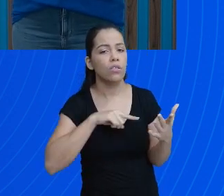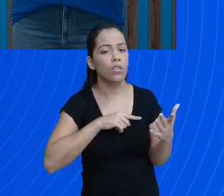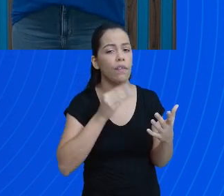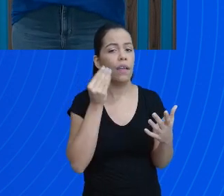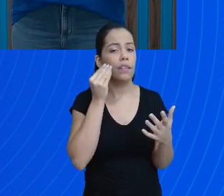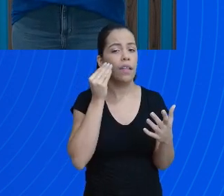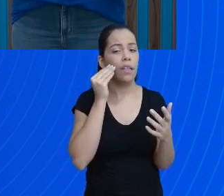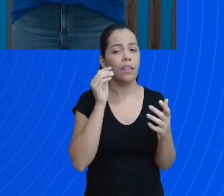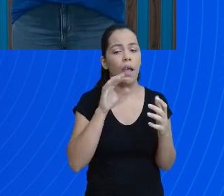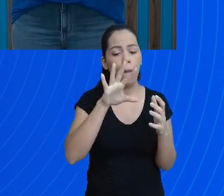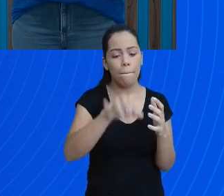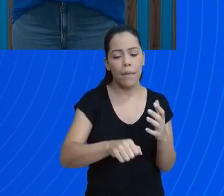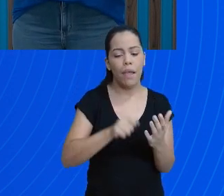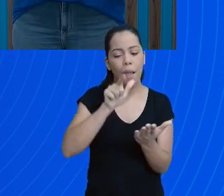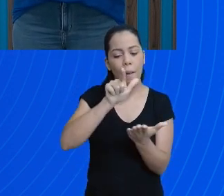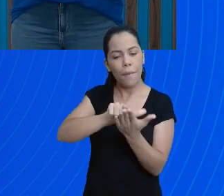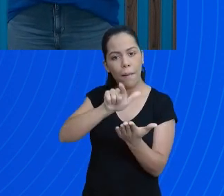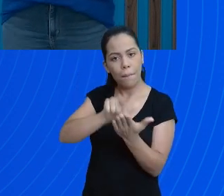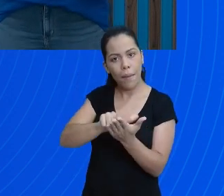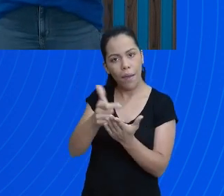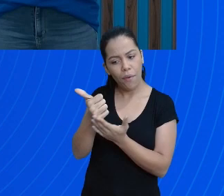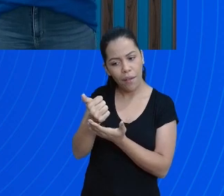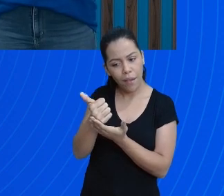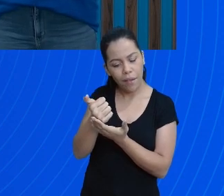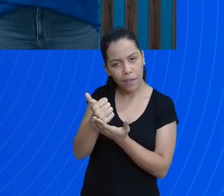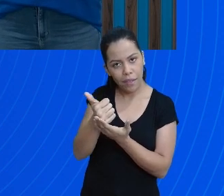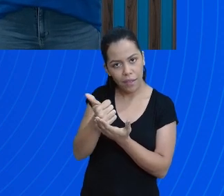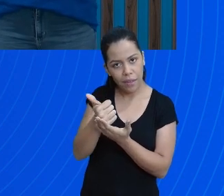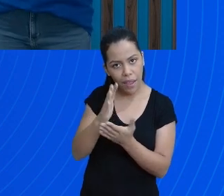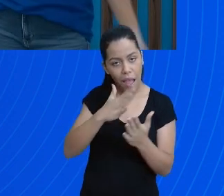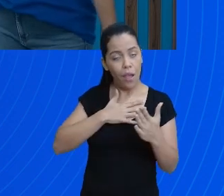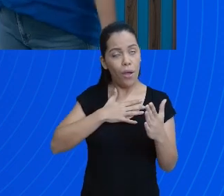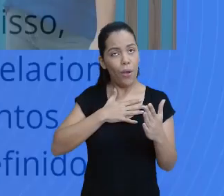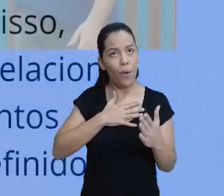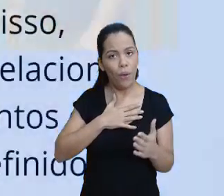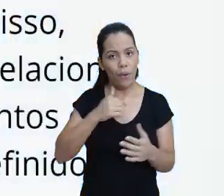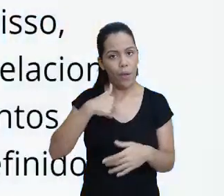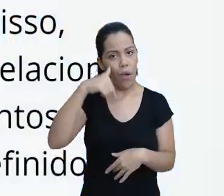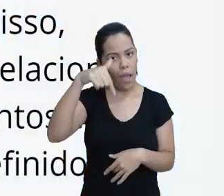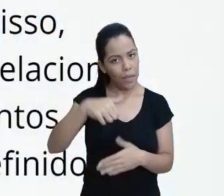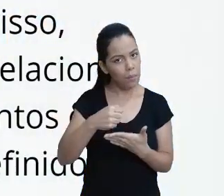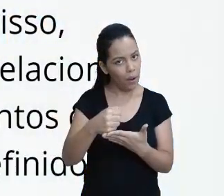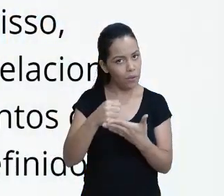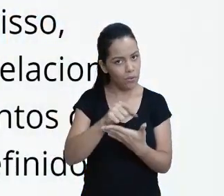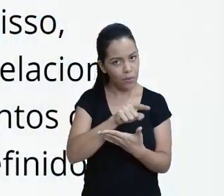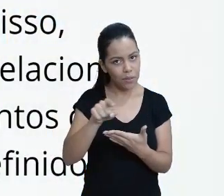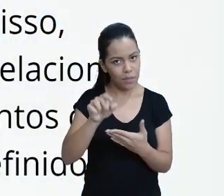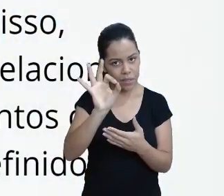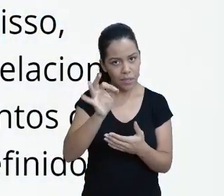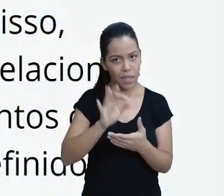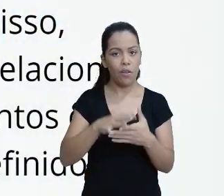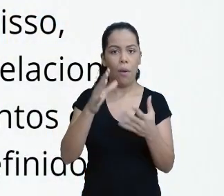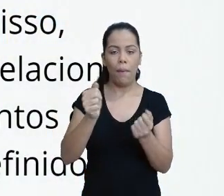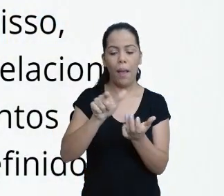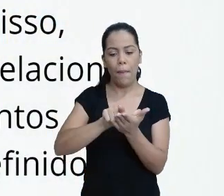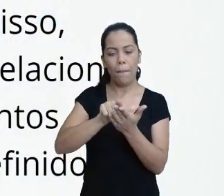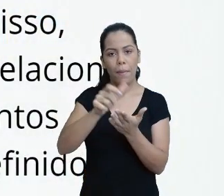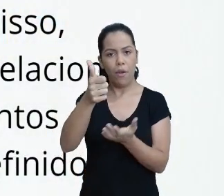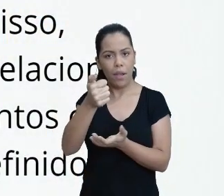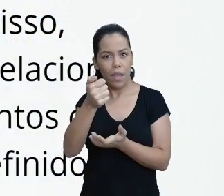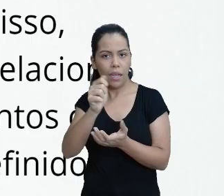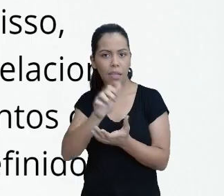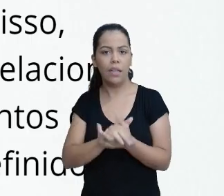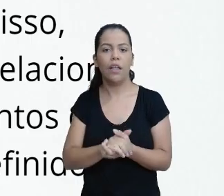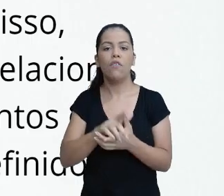caneta, calma, respirem, que eu estou aqui para ajudá-los. Então, você pode começar organizando seu plano